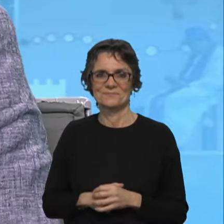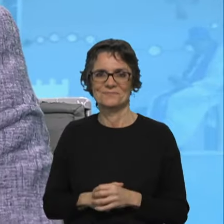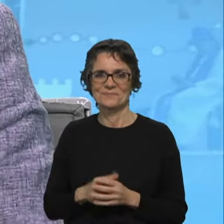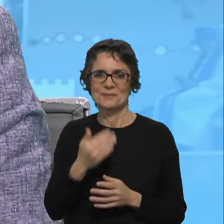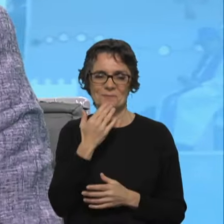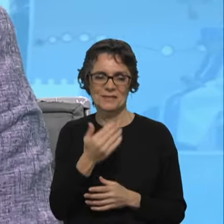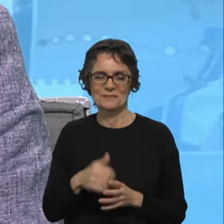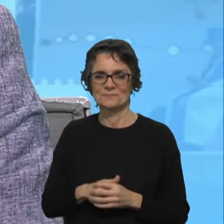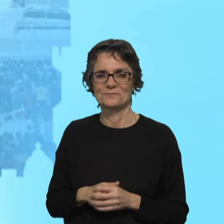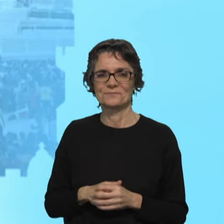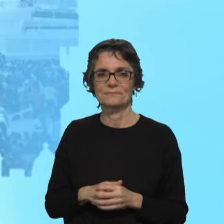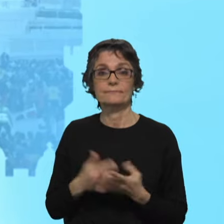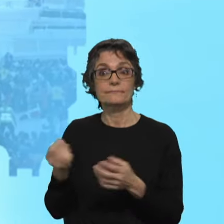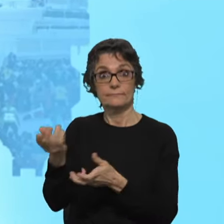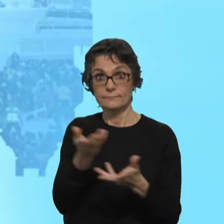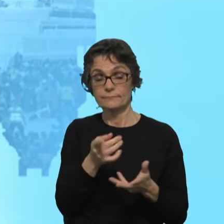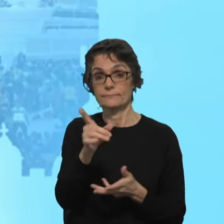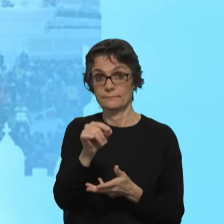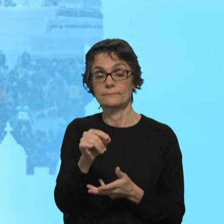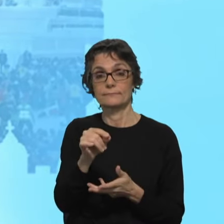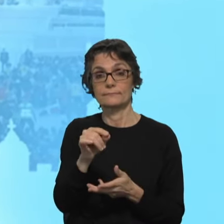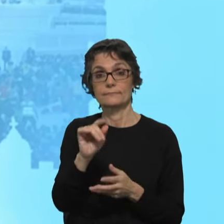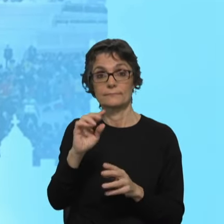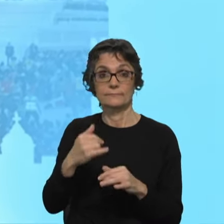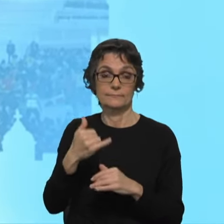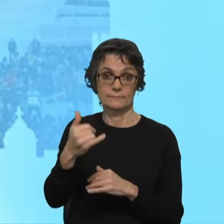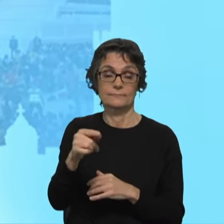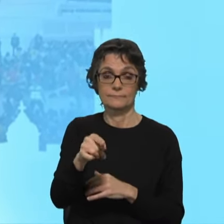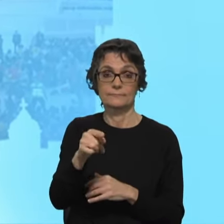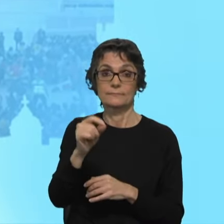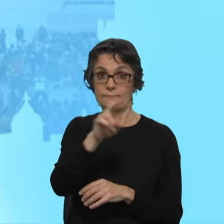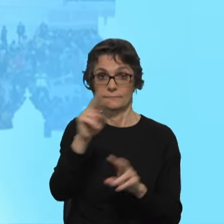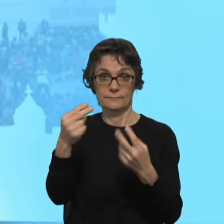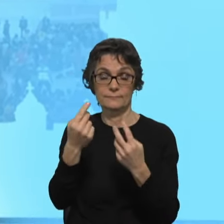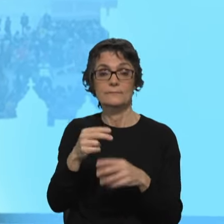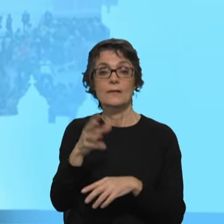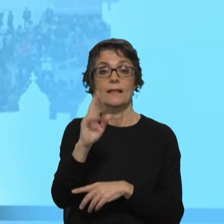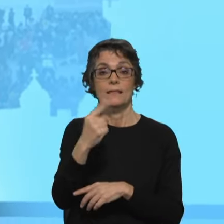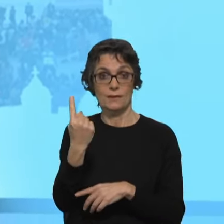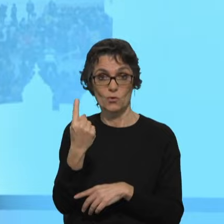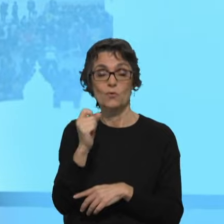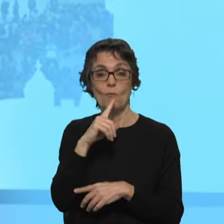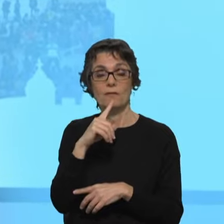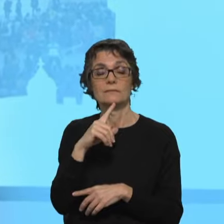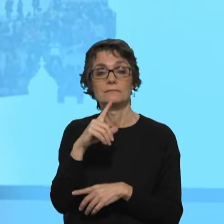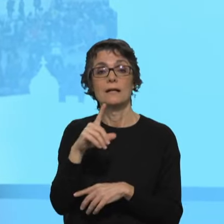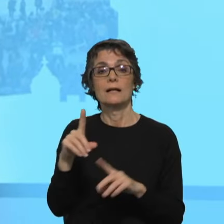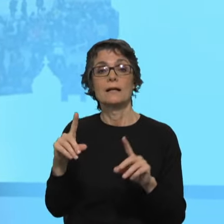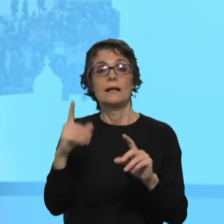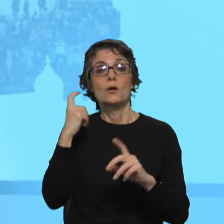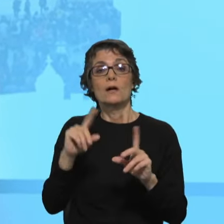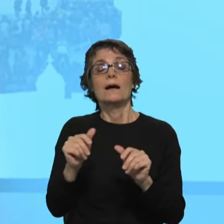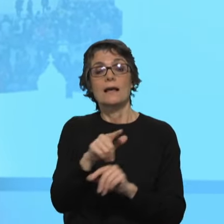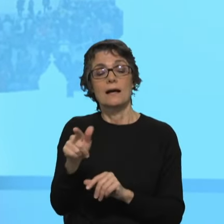Muito obrigado. A terminar, fica o convite para que, mais logo, se junte também ao auditório da Antena 1 e acompanhe a edição rádio do